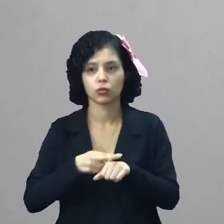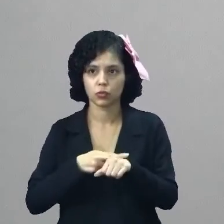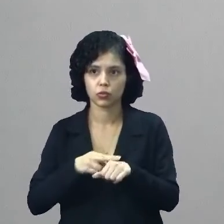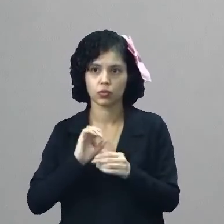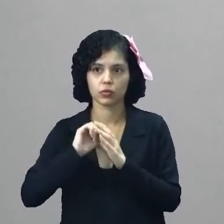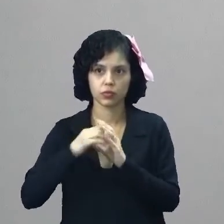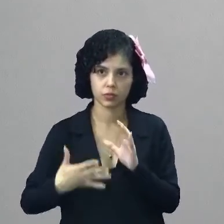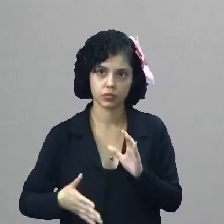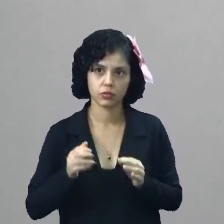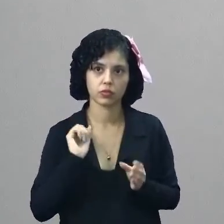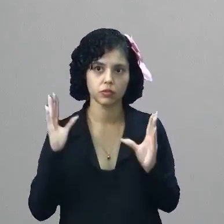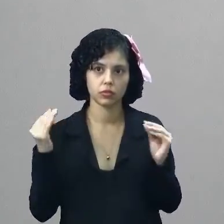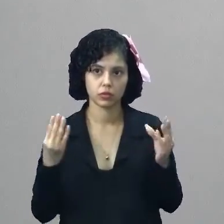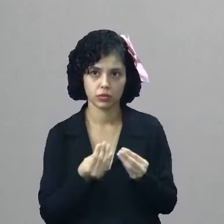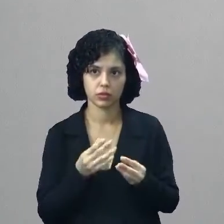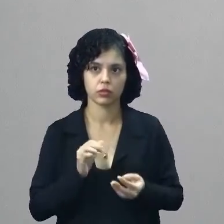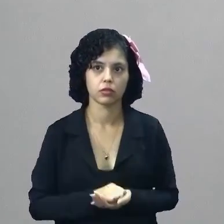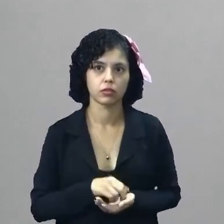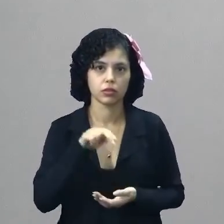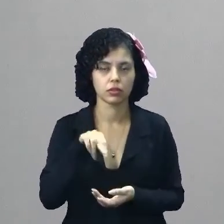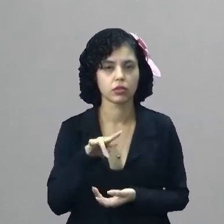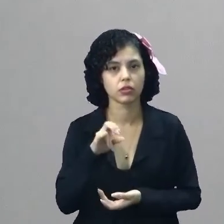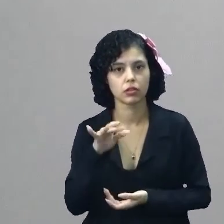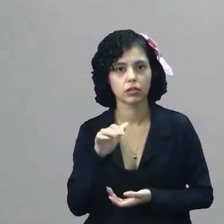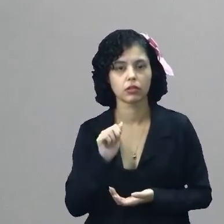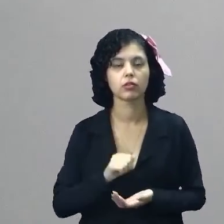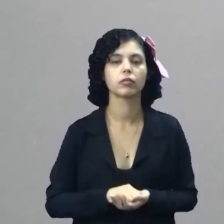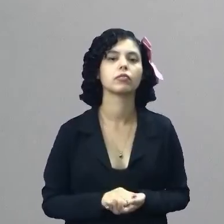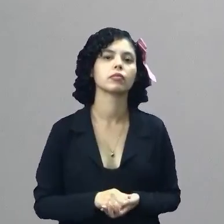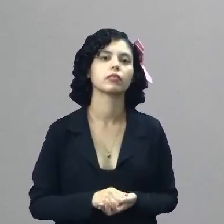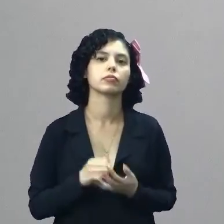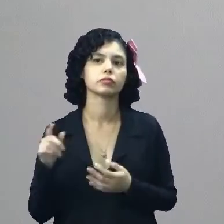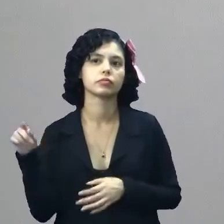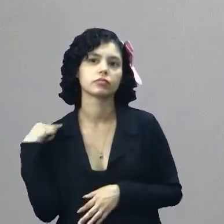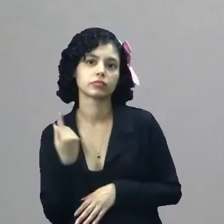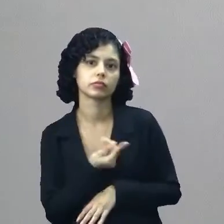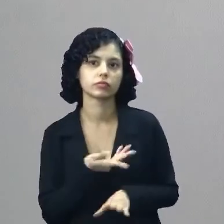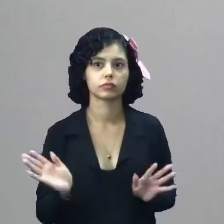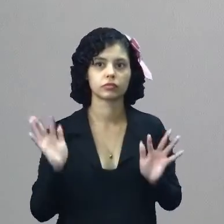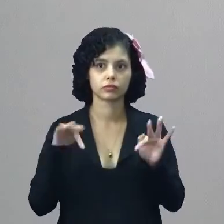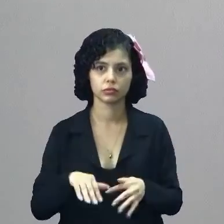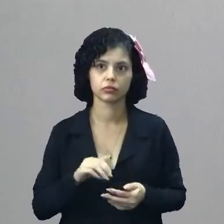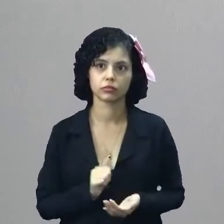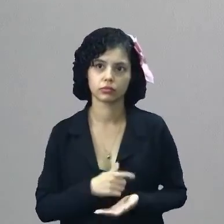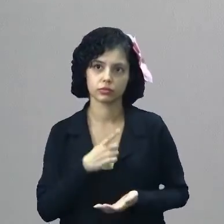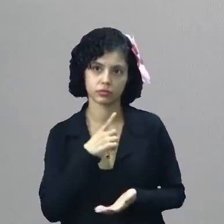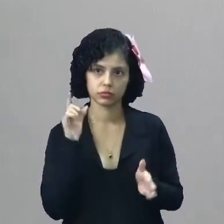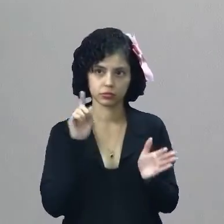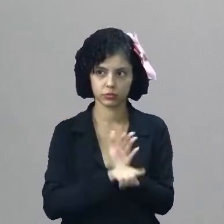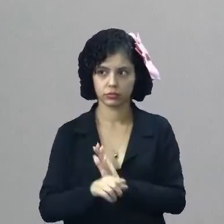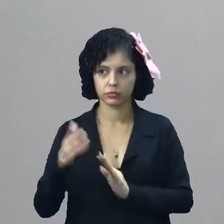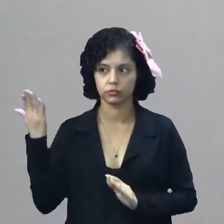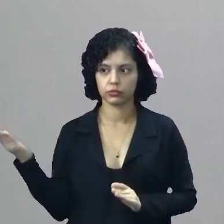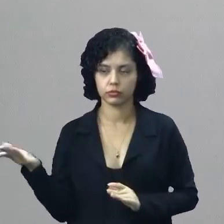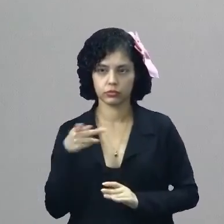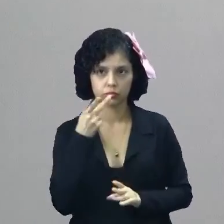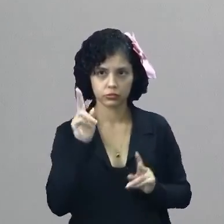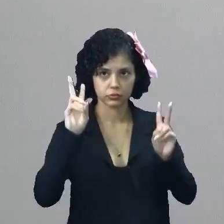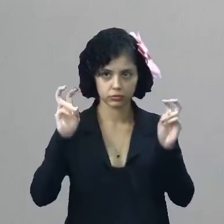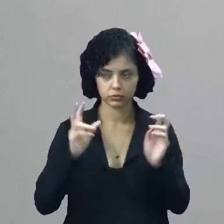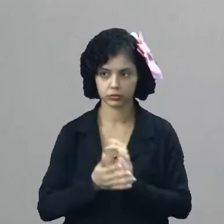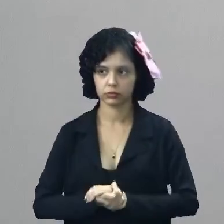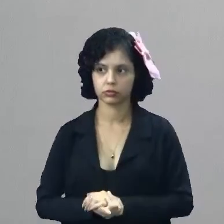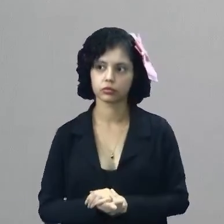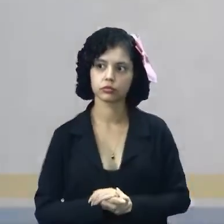que se caracteriza como uma substância neutra. E aí, para a gente fechar, a gente tem uma questão aí a respeito desse